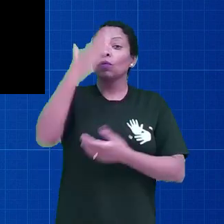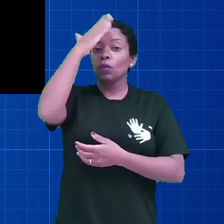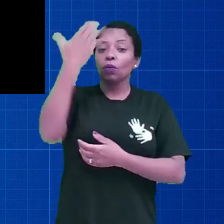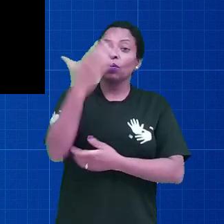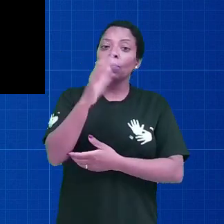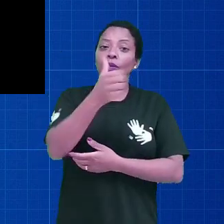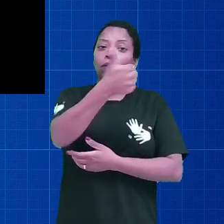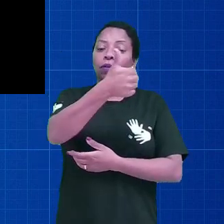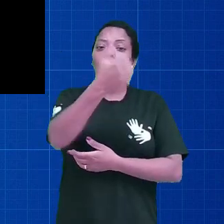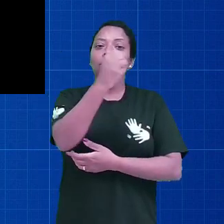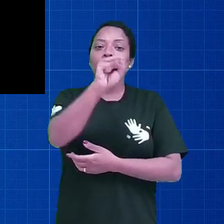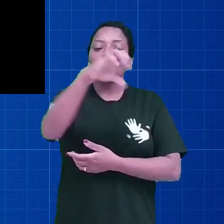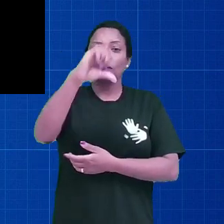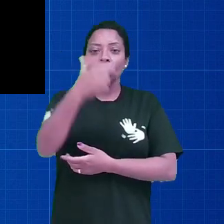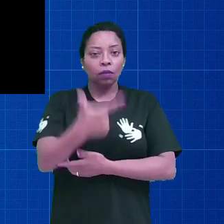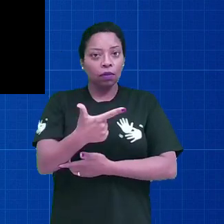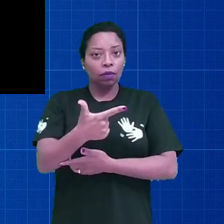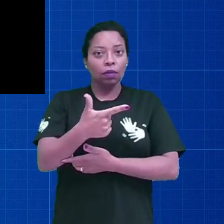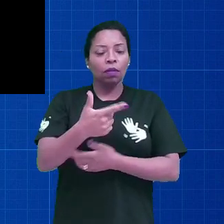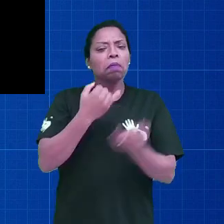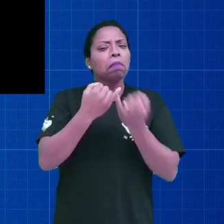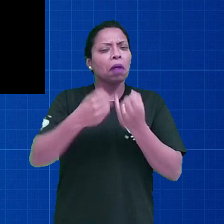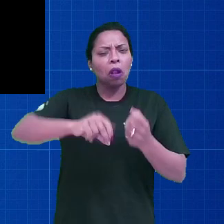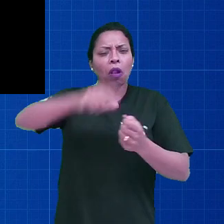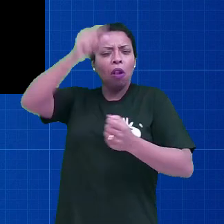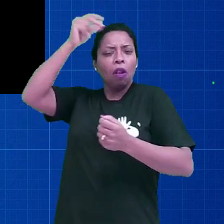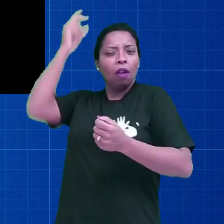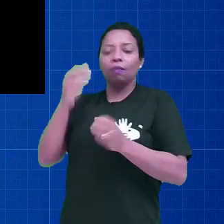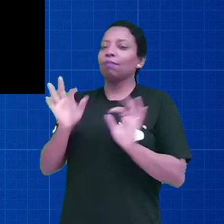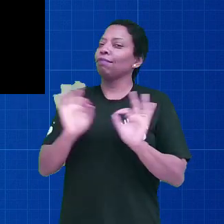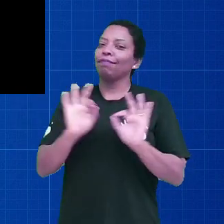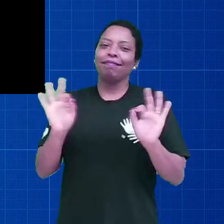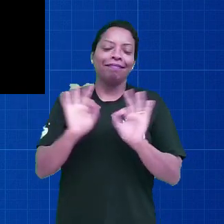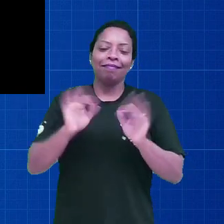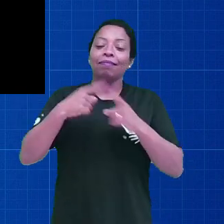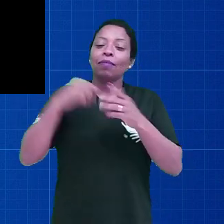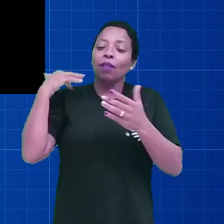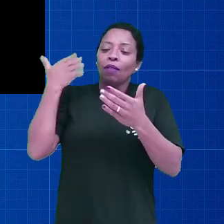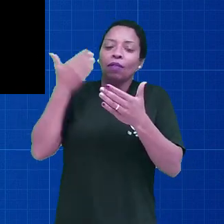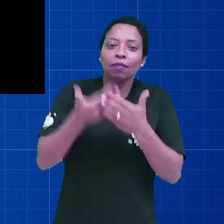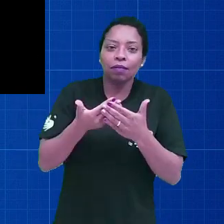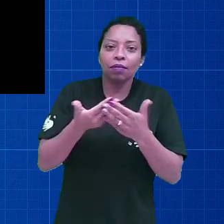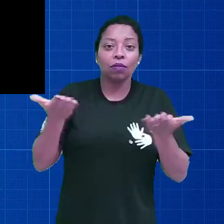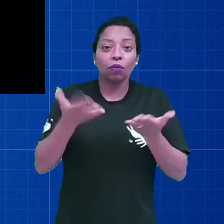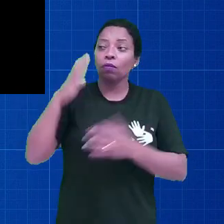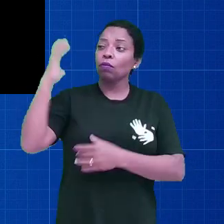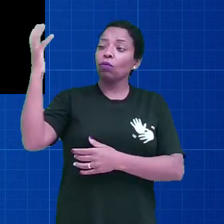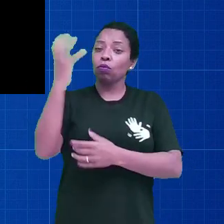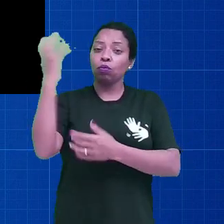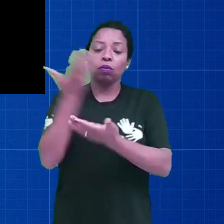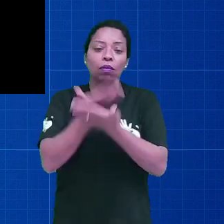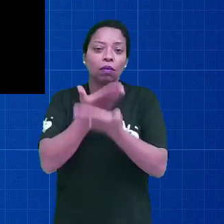1892. Então, embora pareça muito tempo, na realidade, do ponto de vista de climatologia, nós